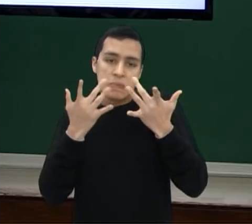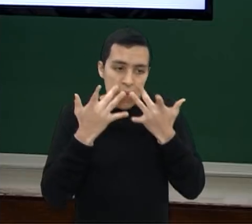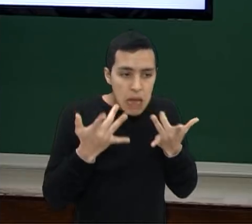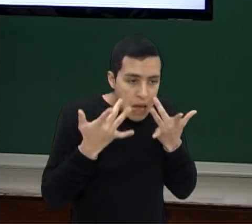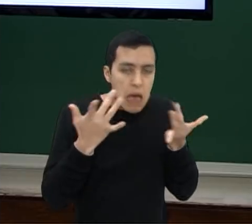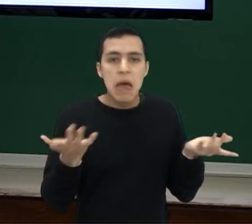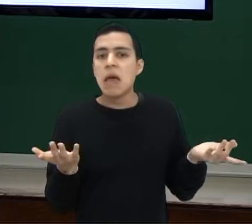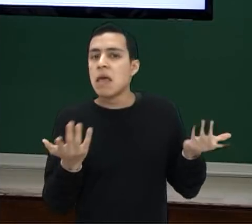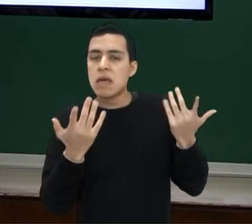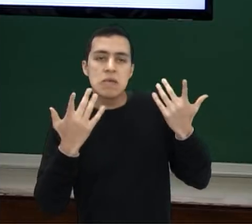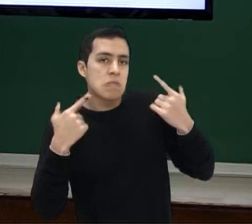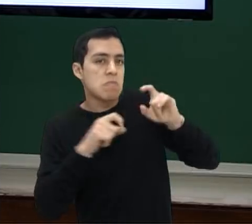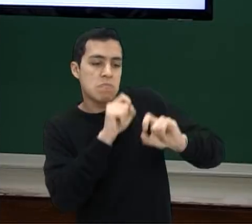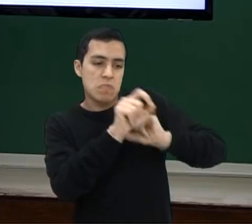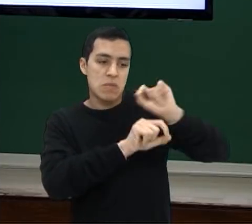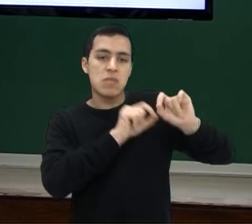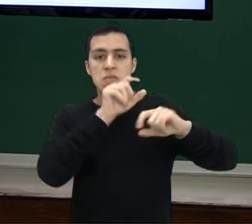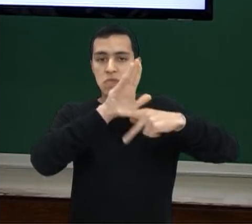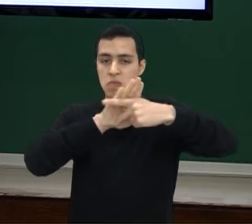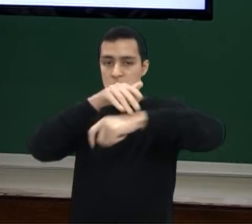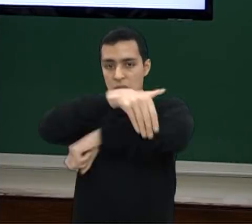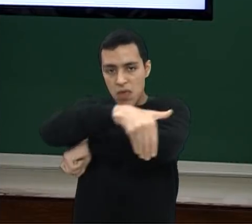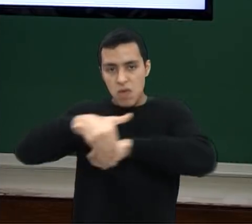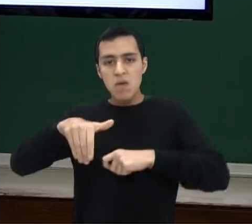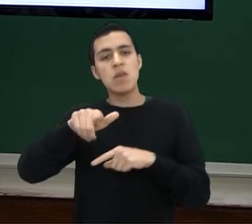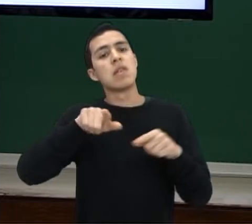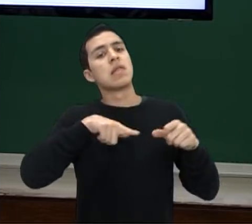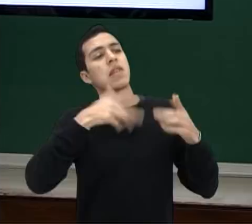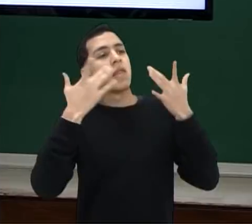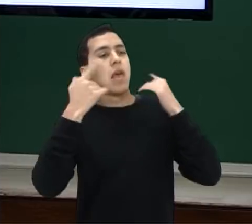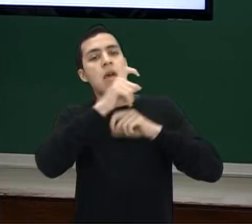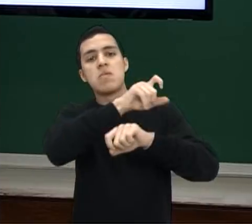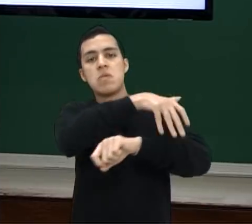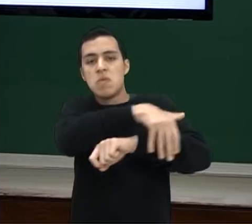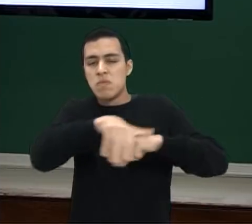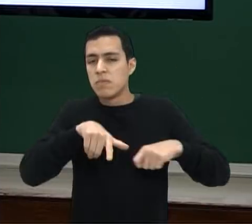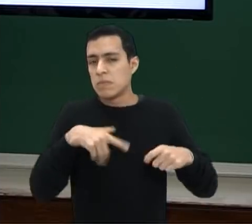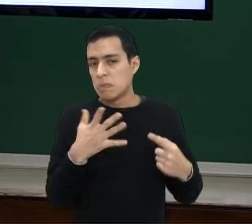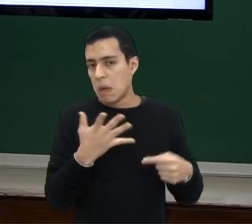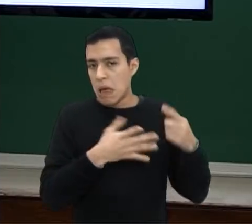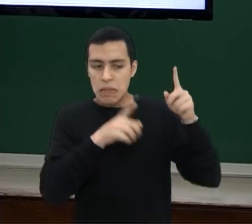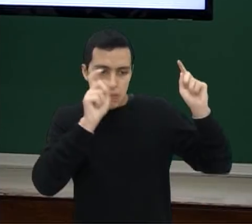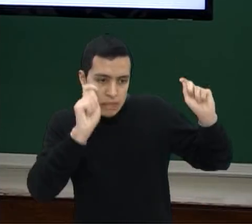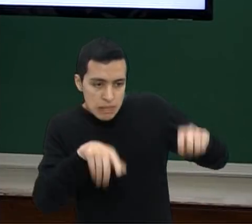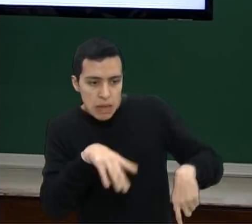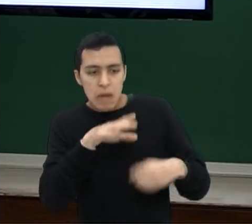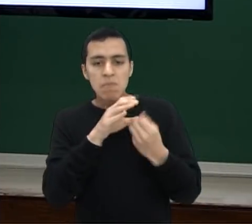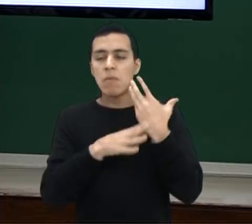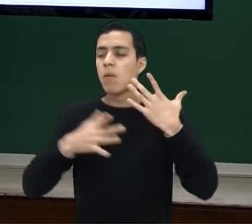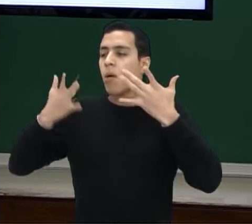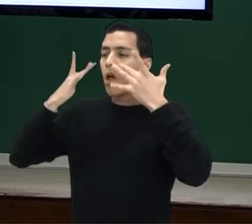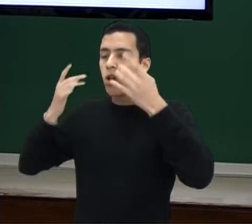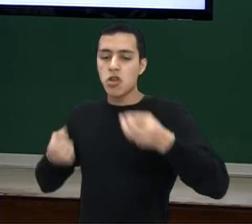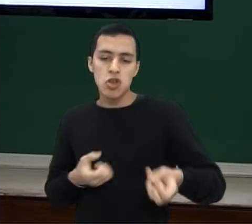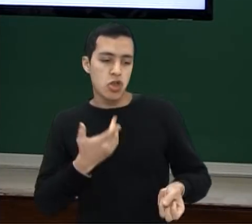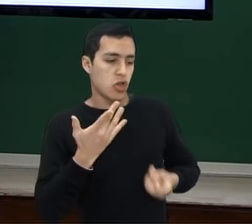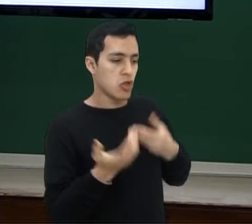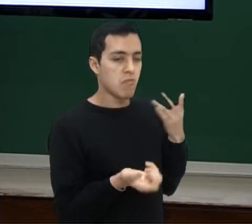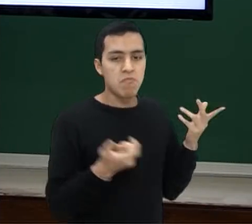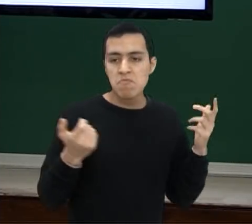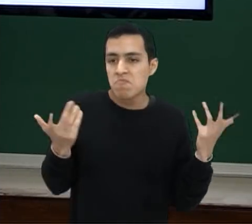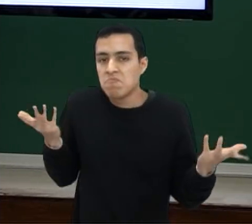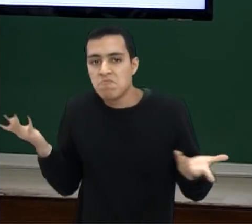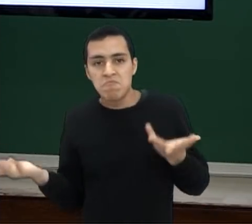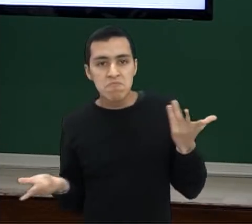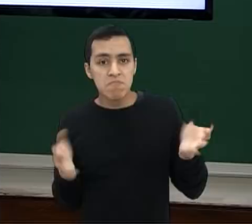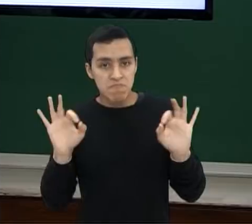apresentação teatral, na rua, a gente tem teatro de rua, a gente tem aí várias possibilidades de fazer essas encenações teatrais.